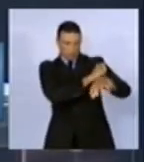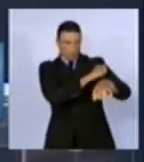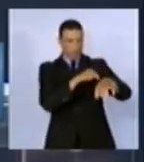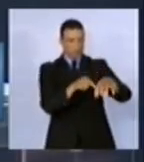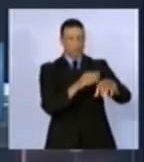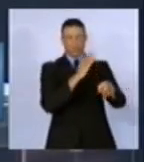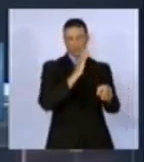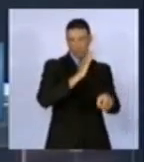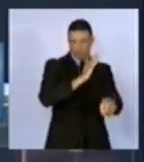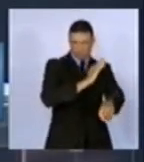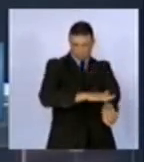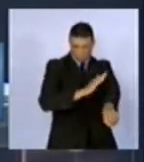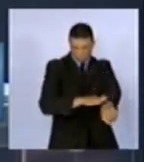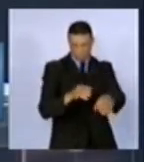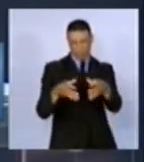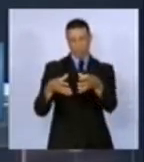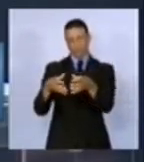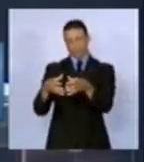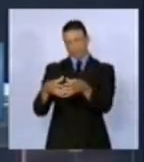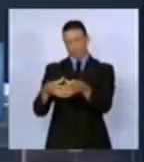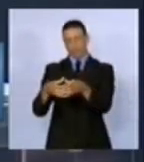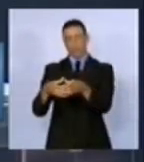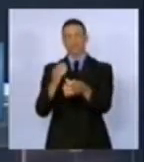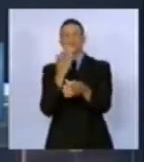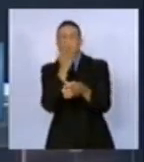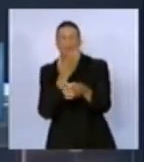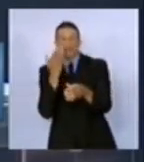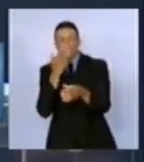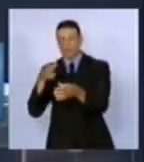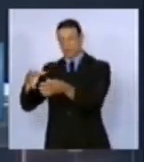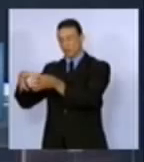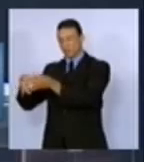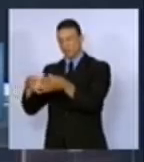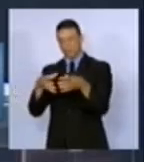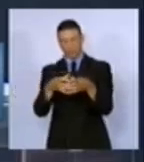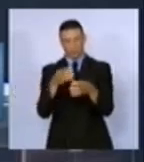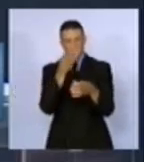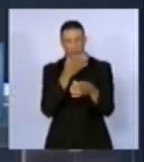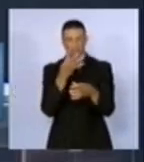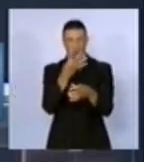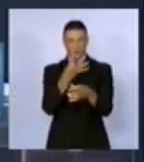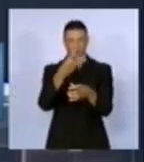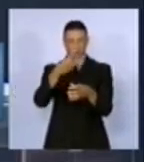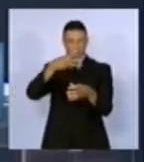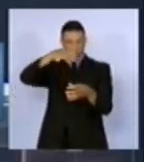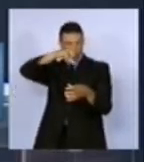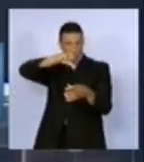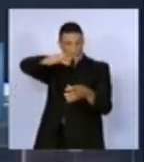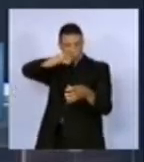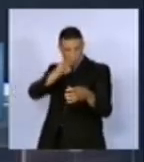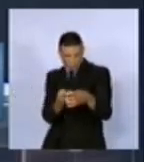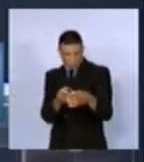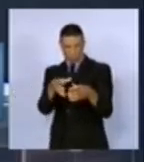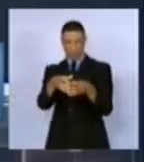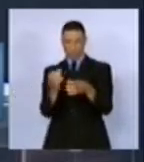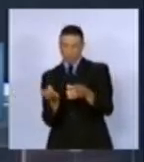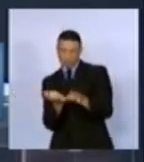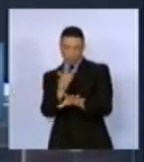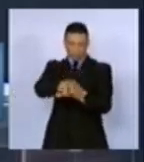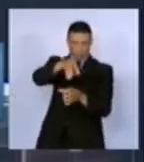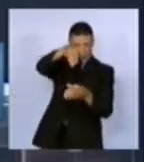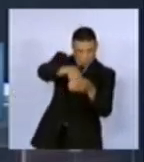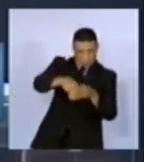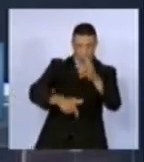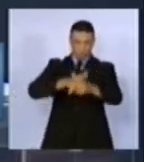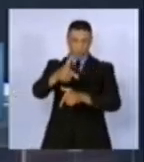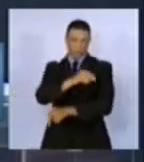milhão de trabalhadores formais cana de açúcar somente 439.000 e significa portanto a inclusão de Trabalhadores de